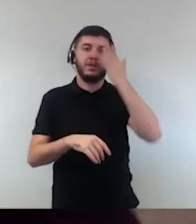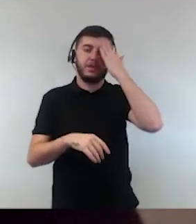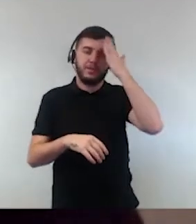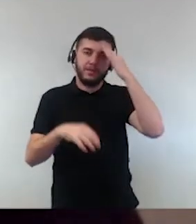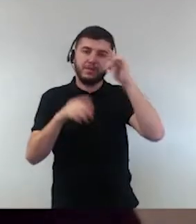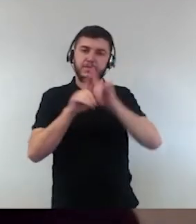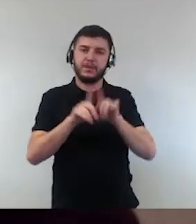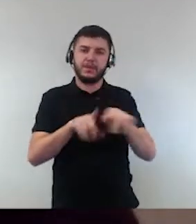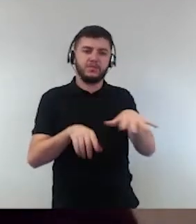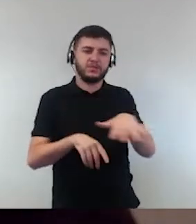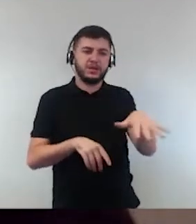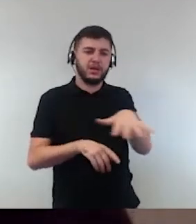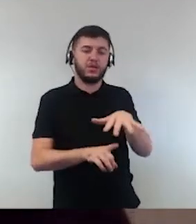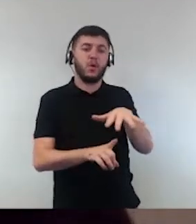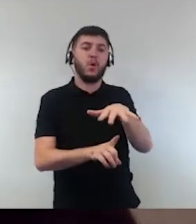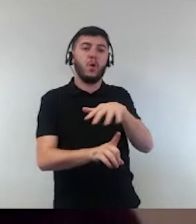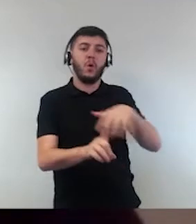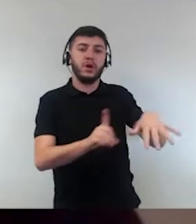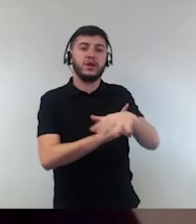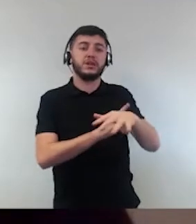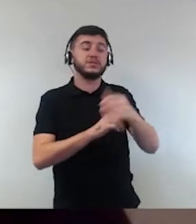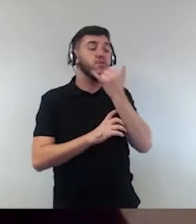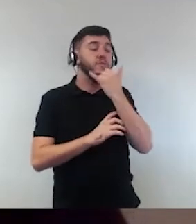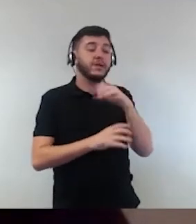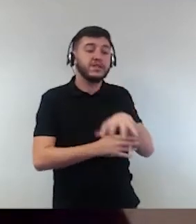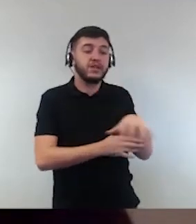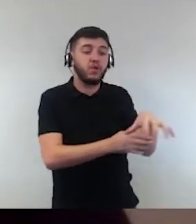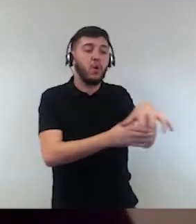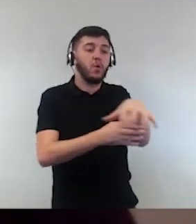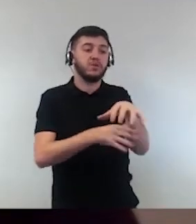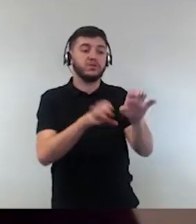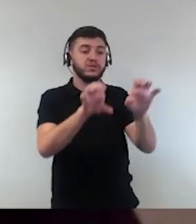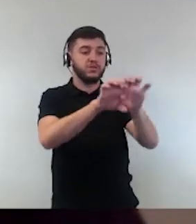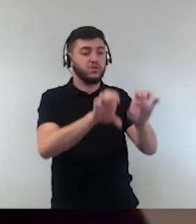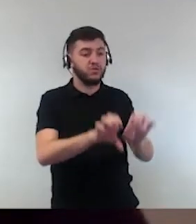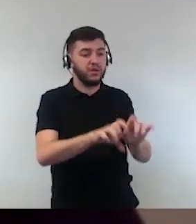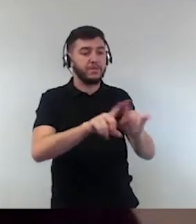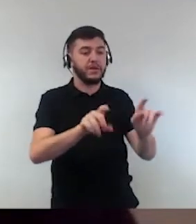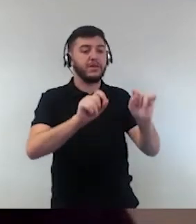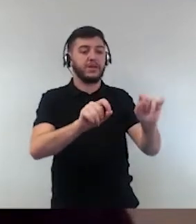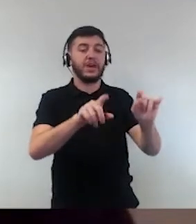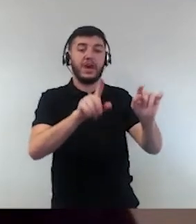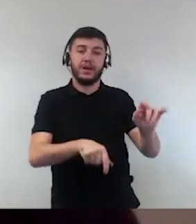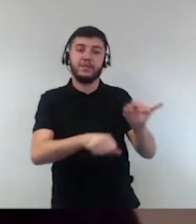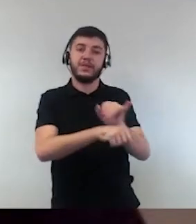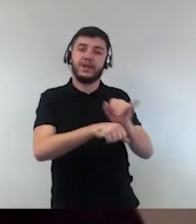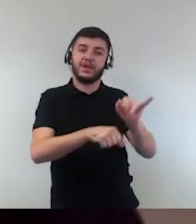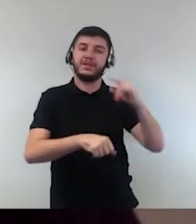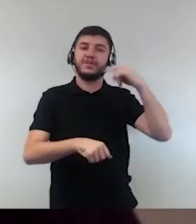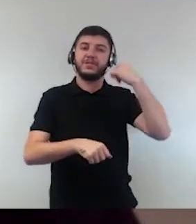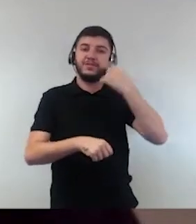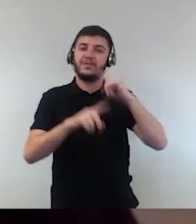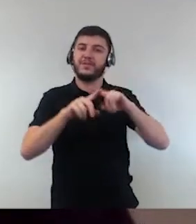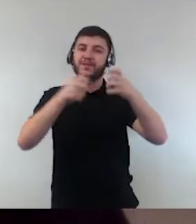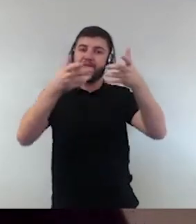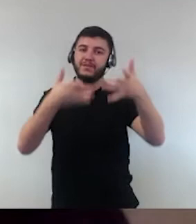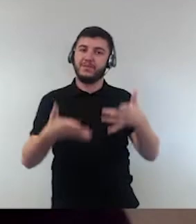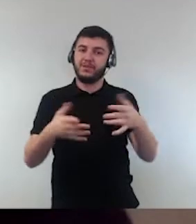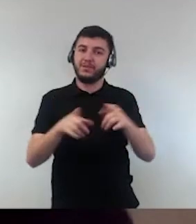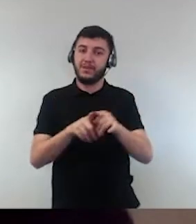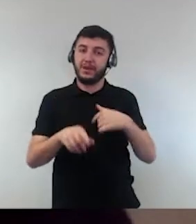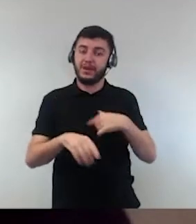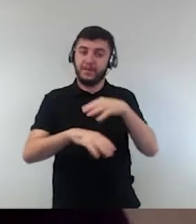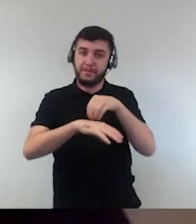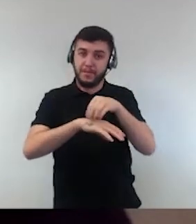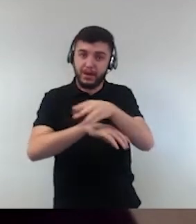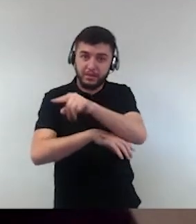miúde, seja porque enveredou para outro caminho da advocacia, né? Desde já deixo aí a mensagem de que o